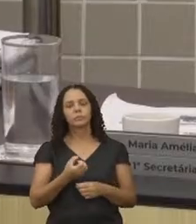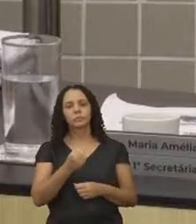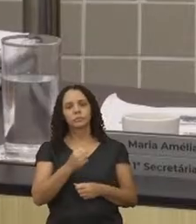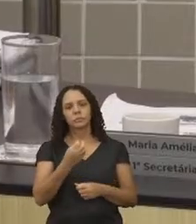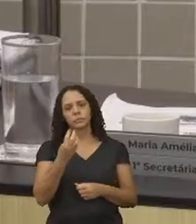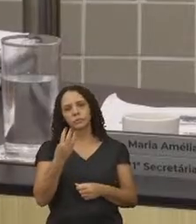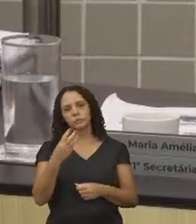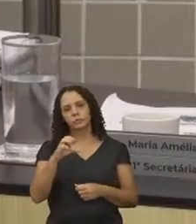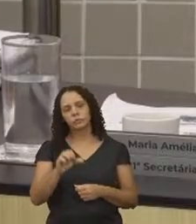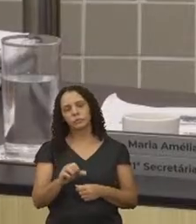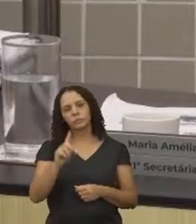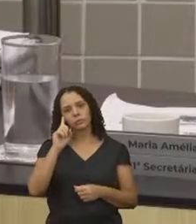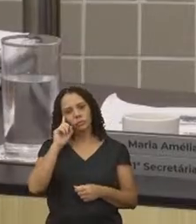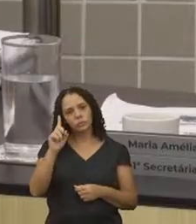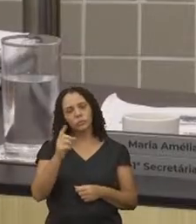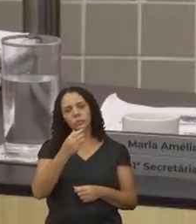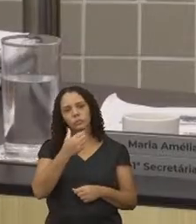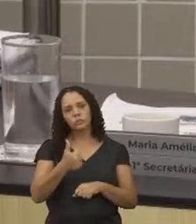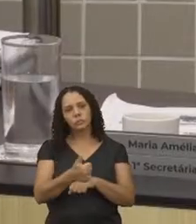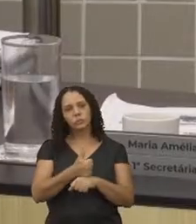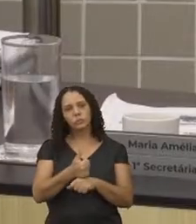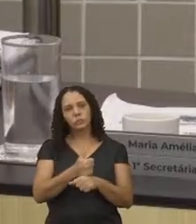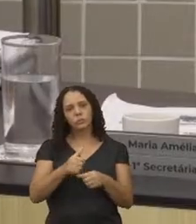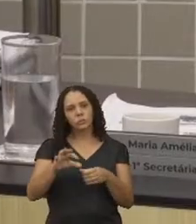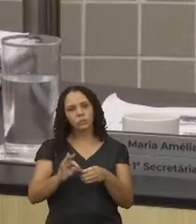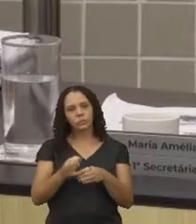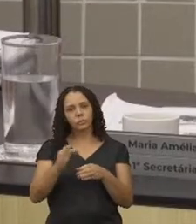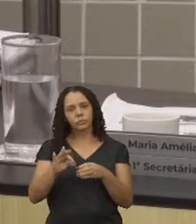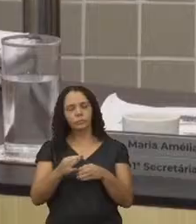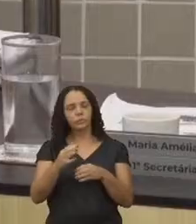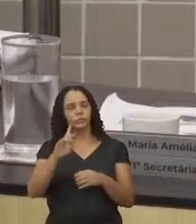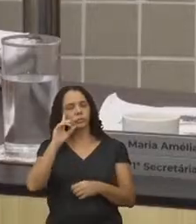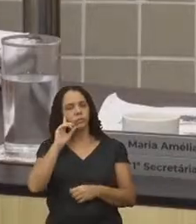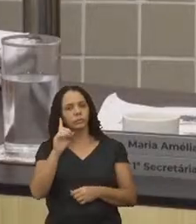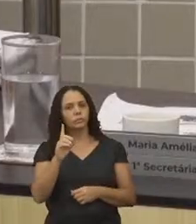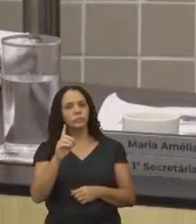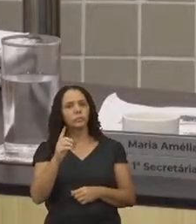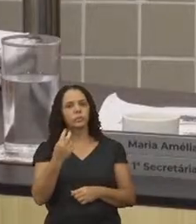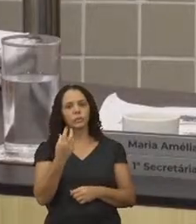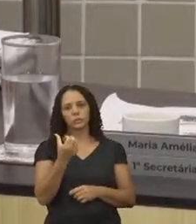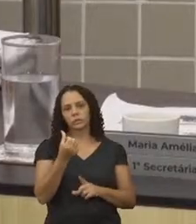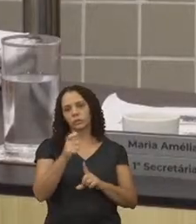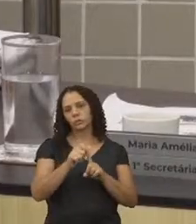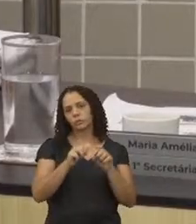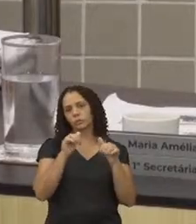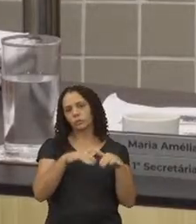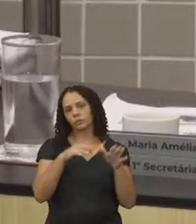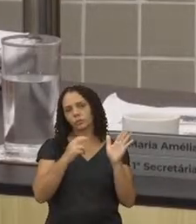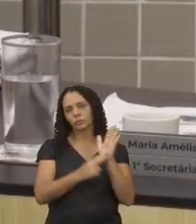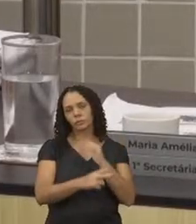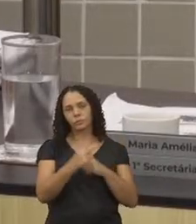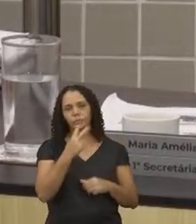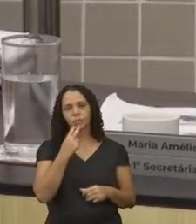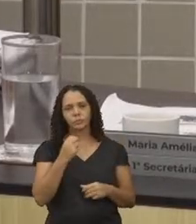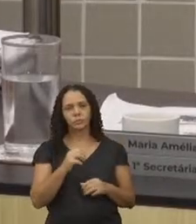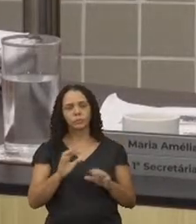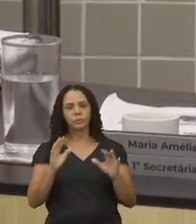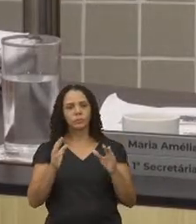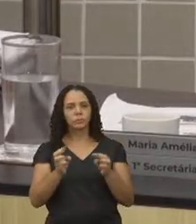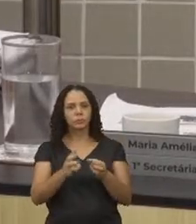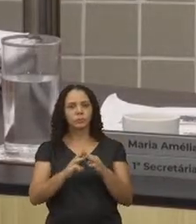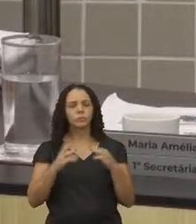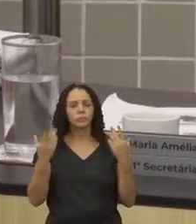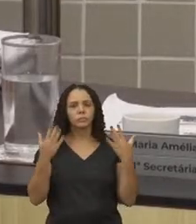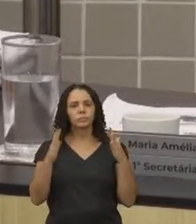Dia do Alfaiate, 6 de setembro, autoria Valmir do Parque Meia Lua. Moção congratulatória à